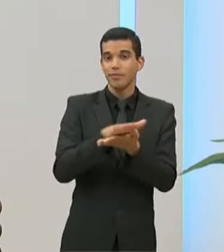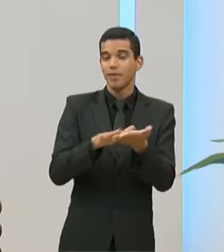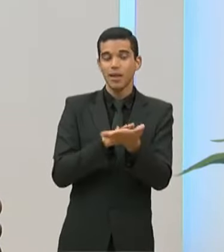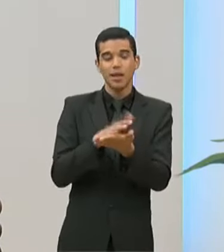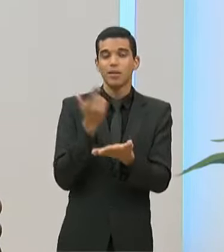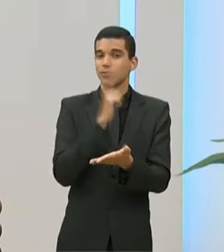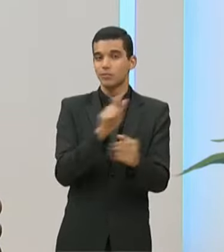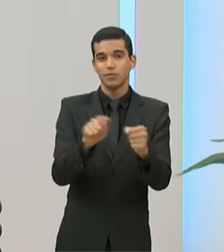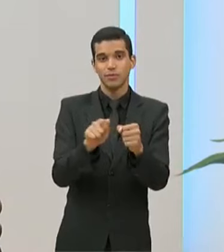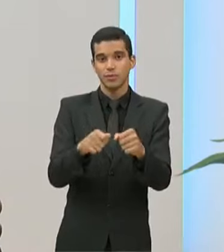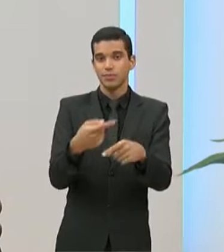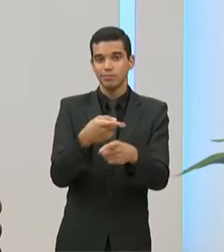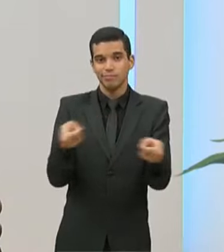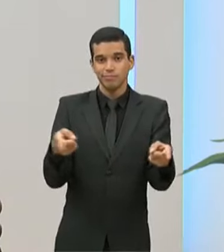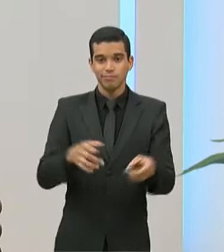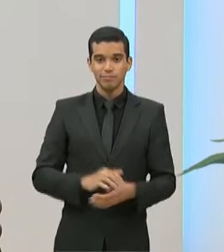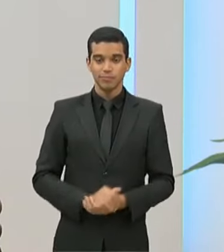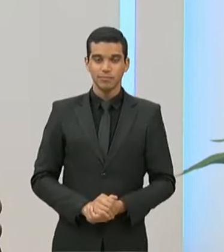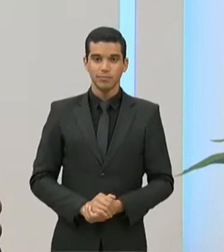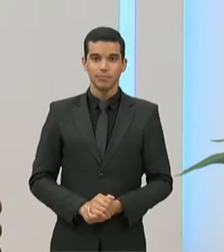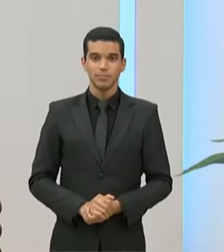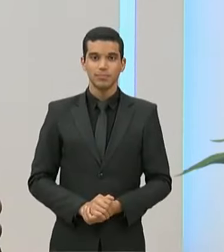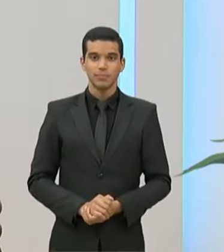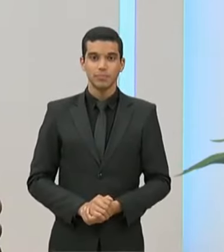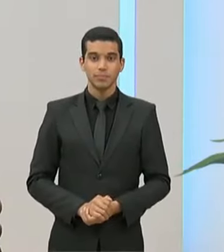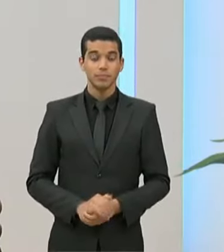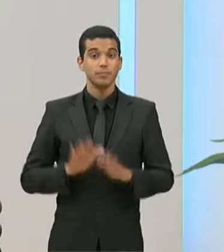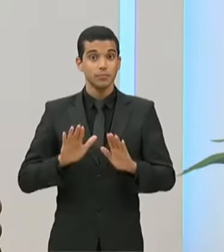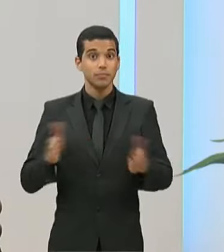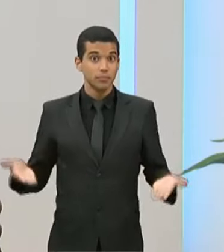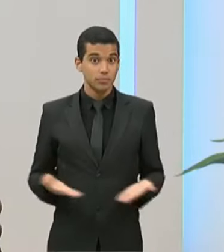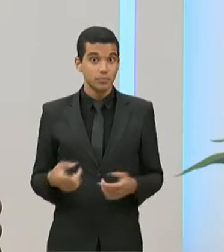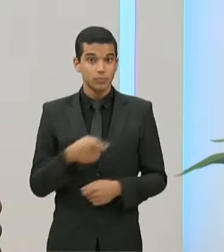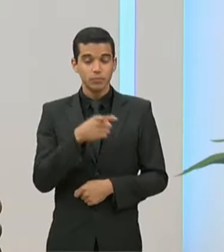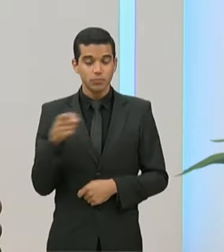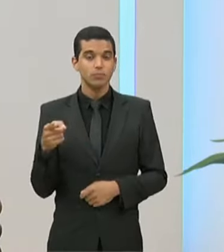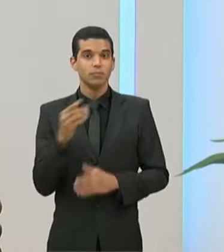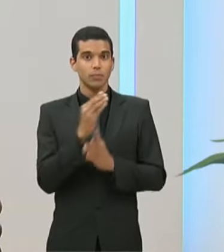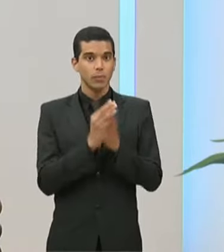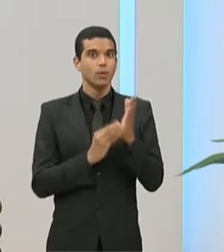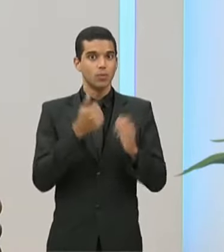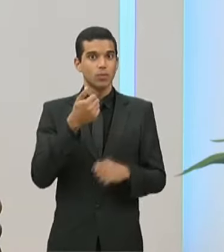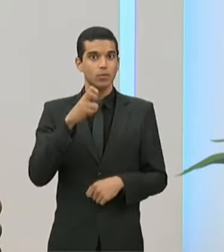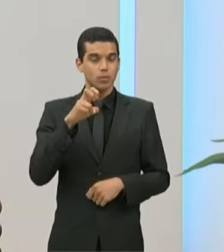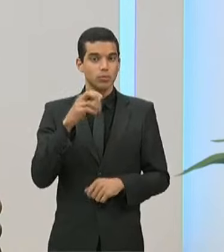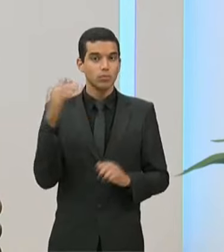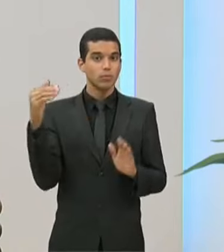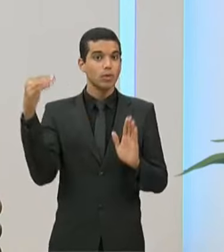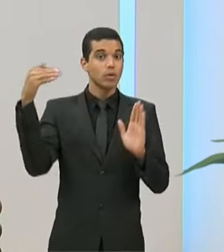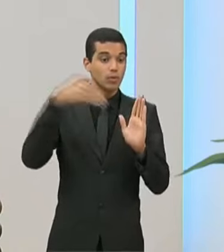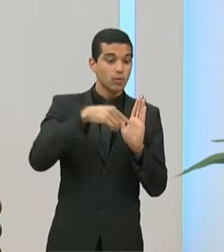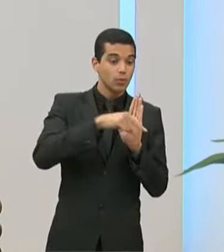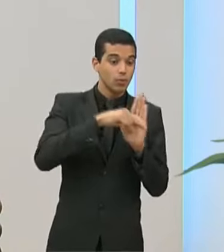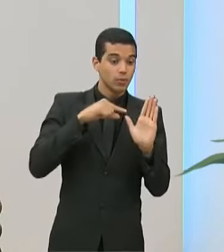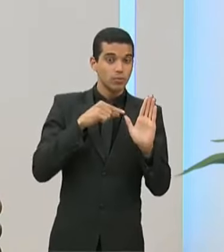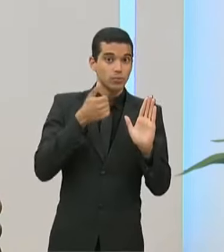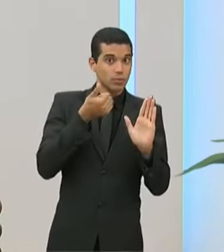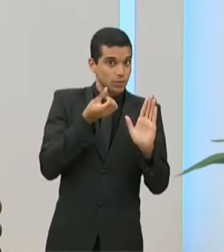capítulo, capítulo 15, agora para o versículo 16. A palavra de Deus diz o